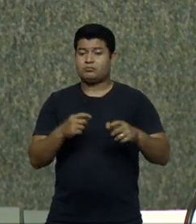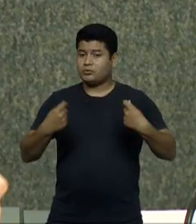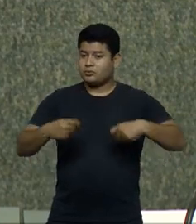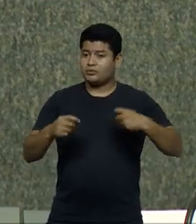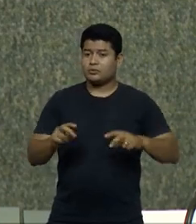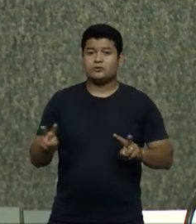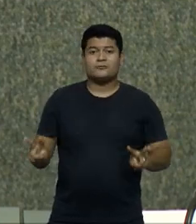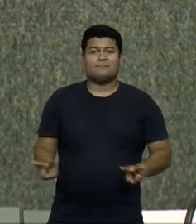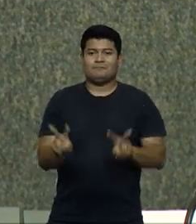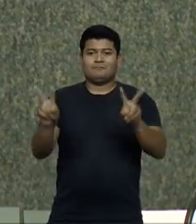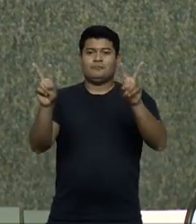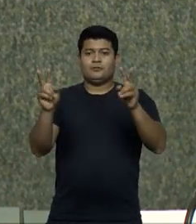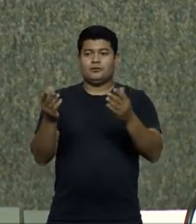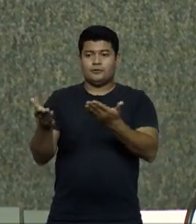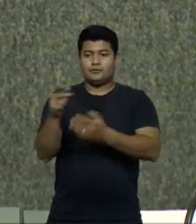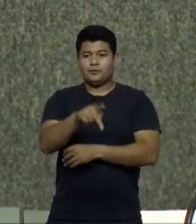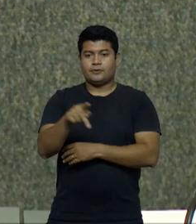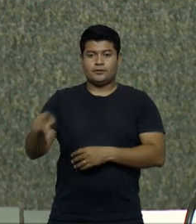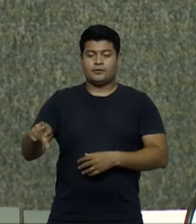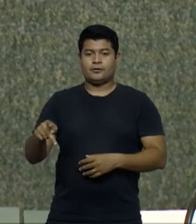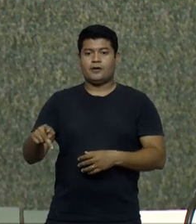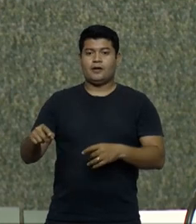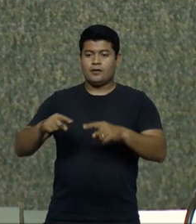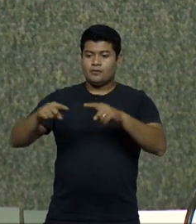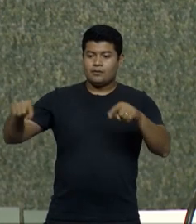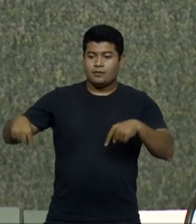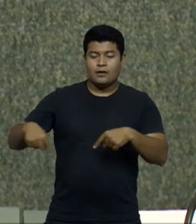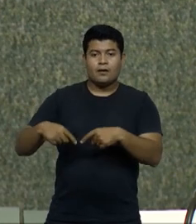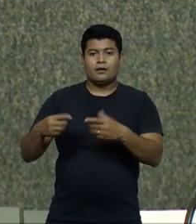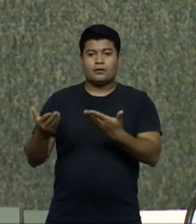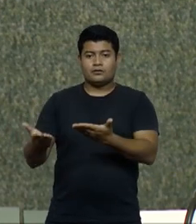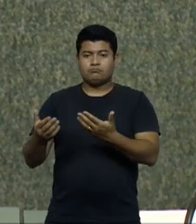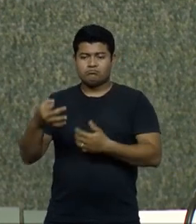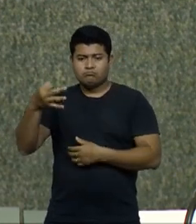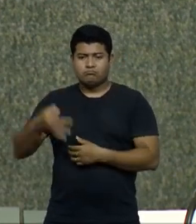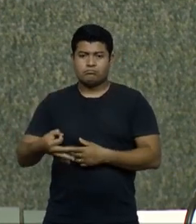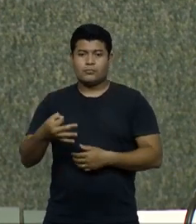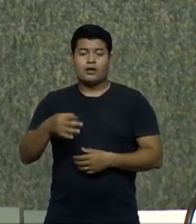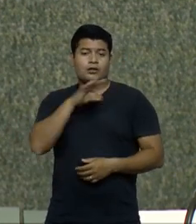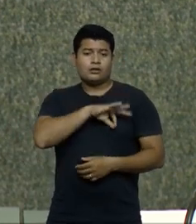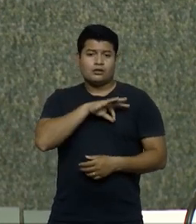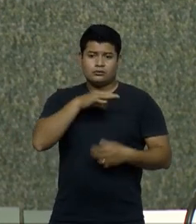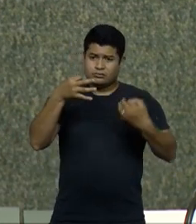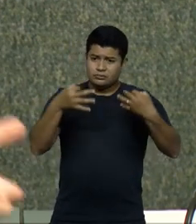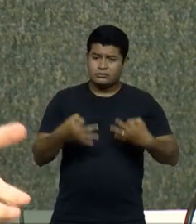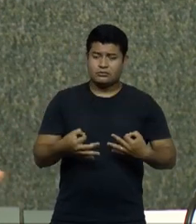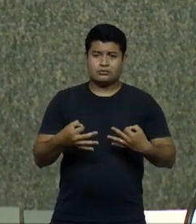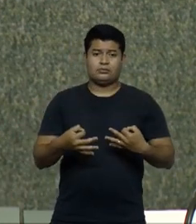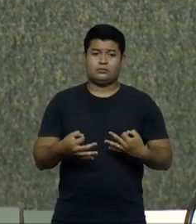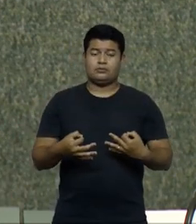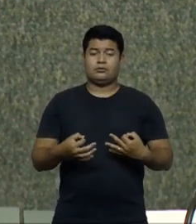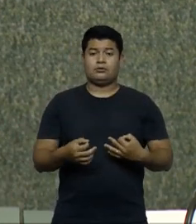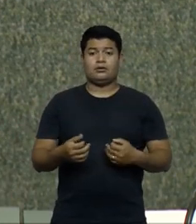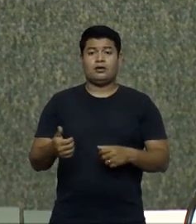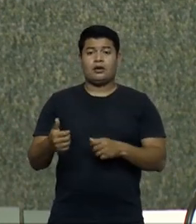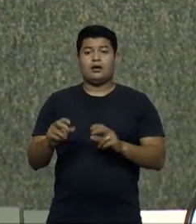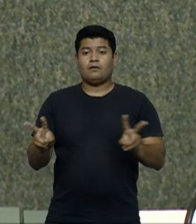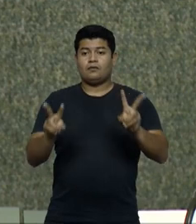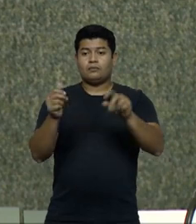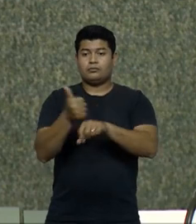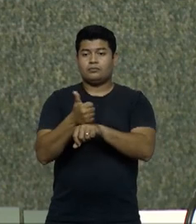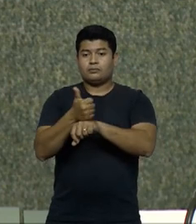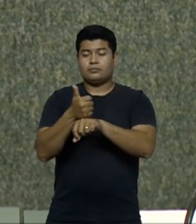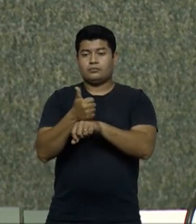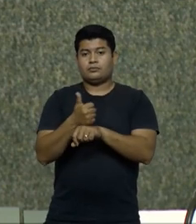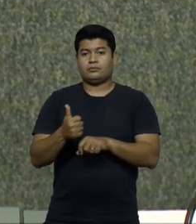ter uma escola de ter a sua aula de ter uma boa remuneração de ter a sua valorização é profissional que a nossa Constituição e as nossas